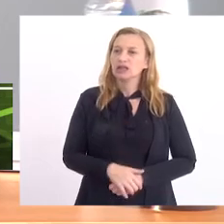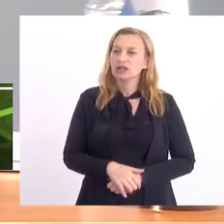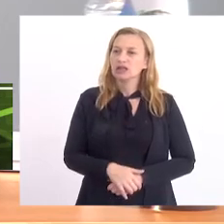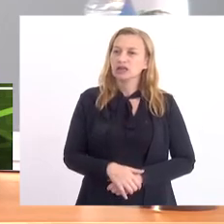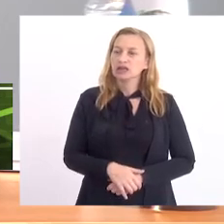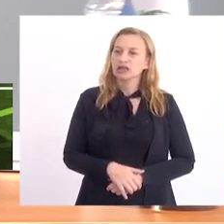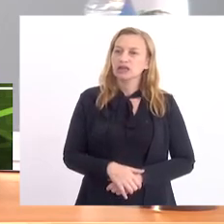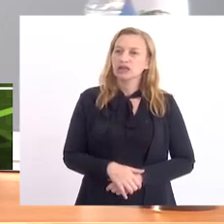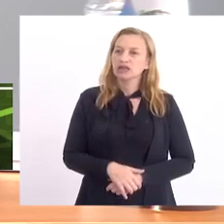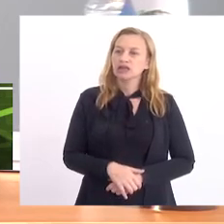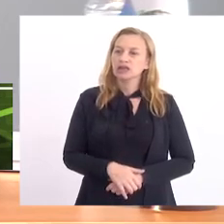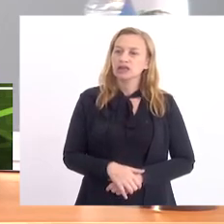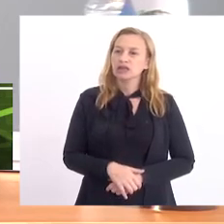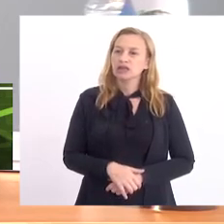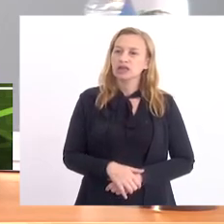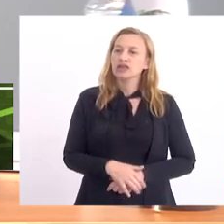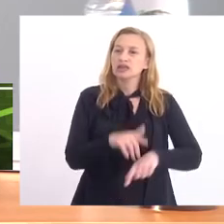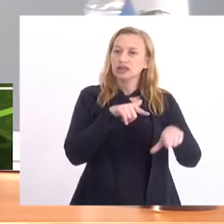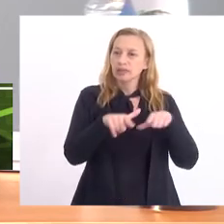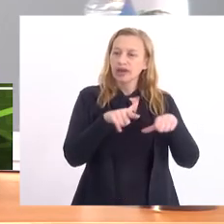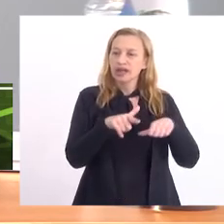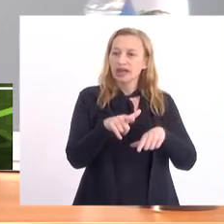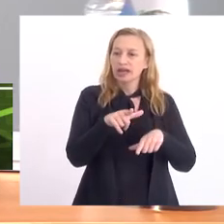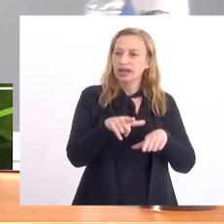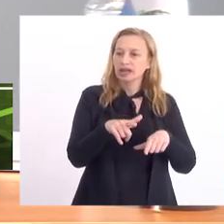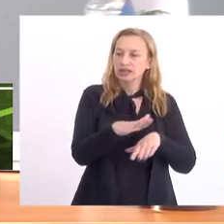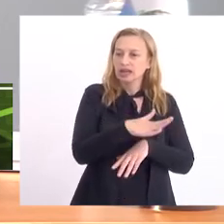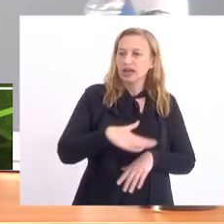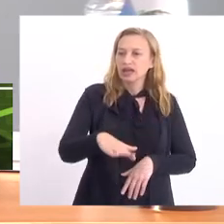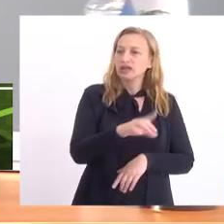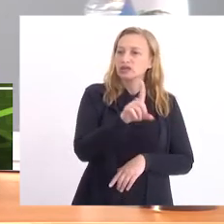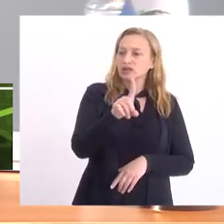esse déficit de vagas que o Degase tem.